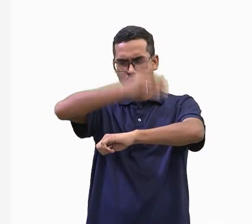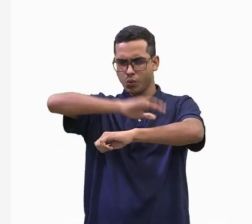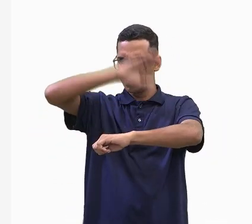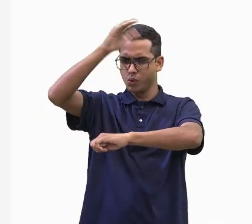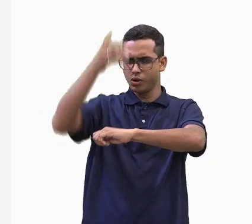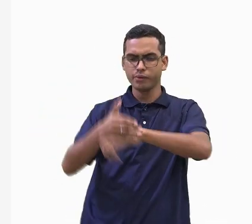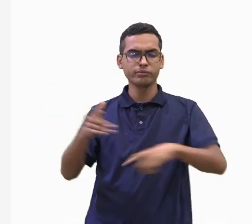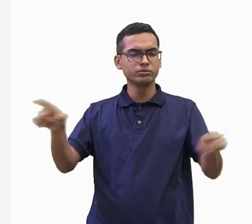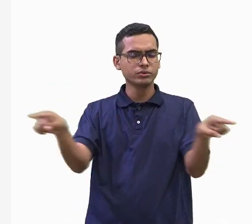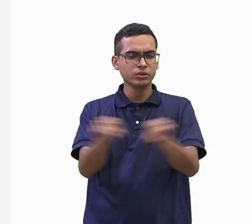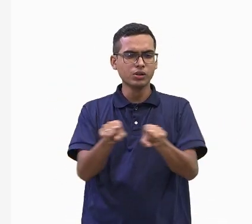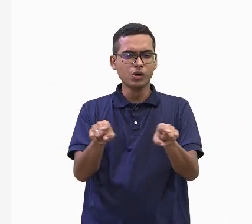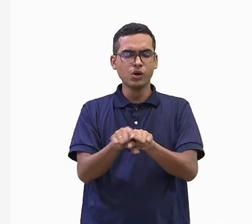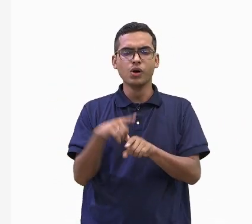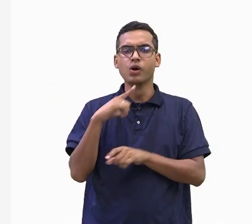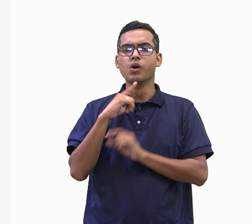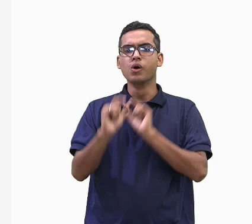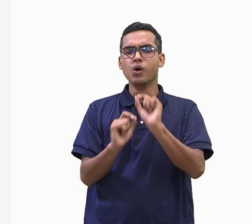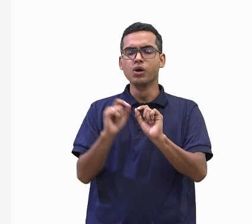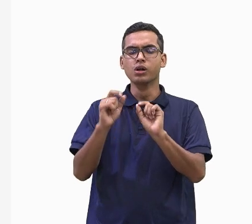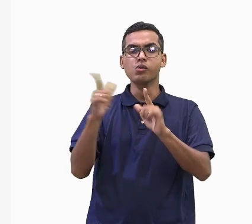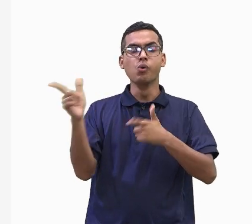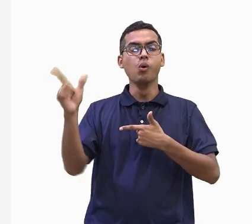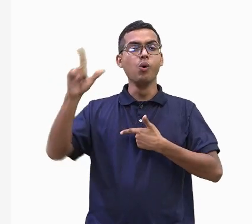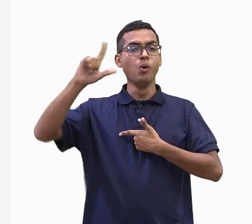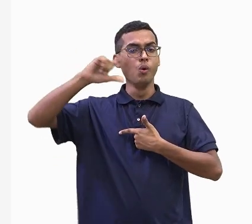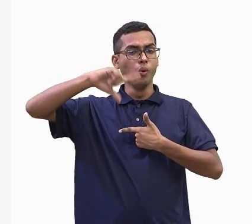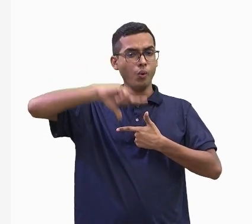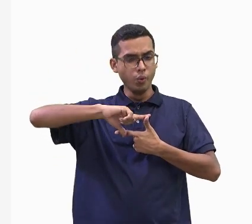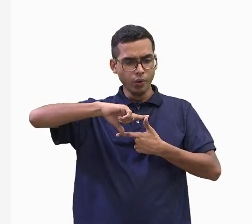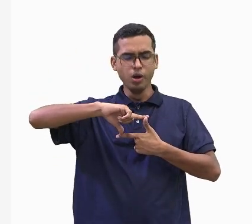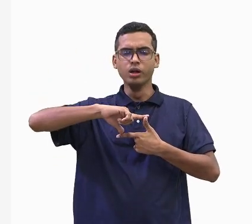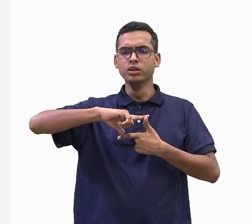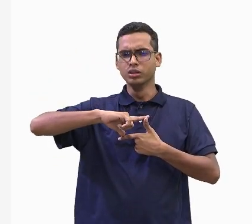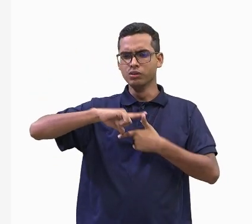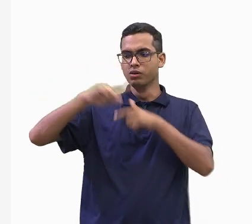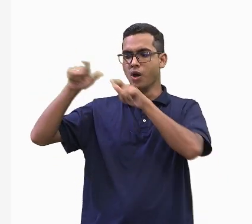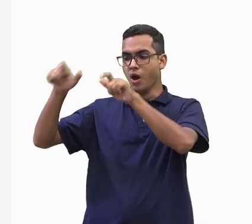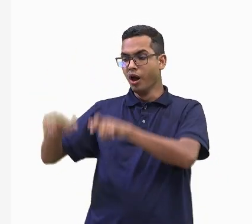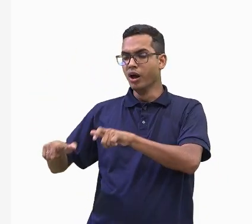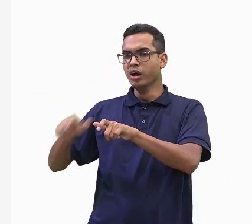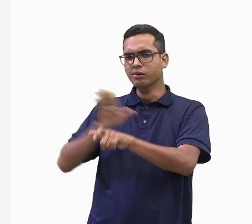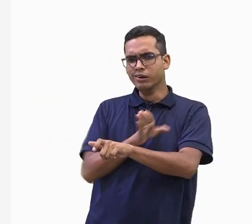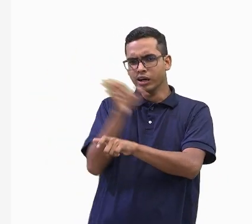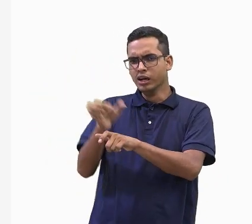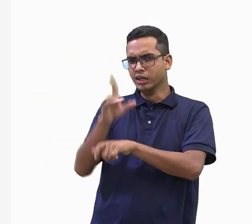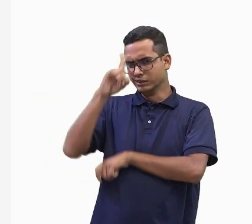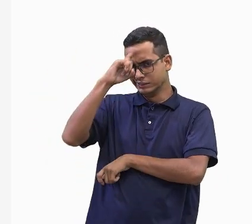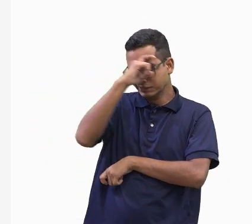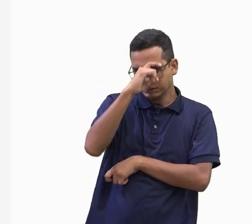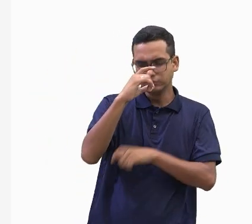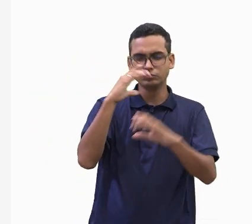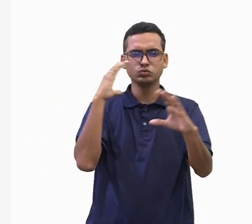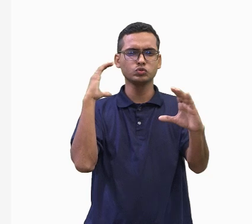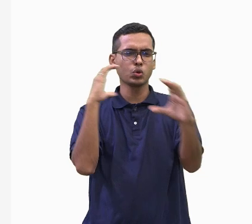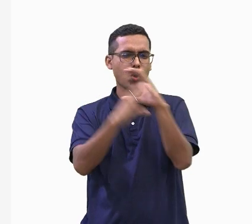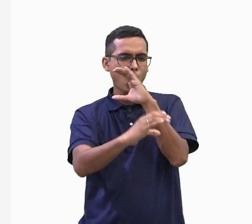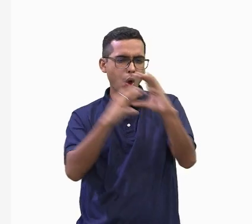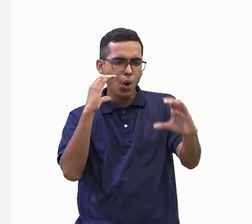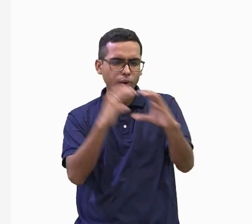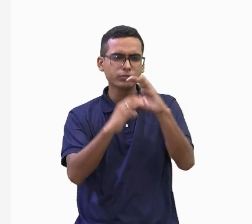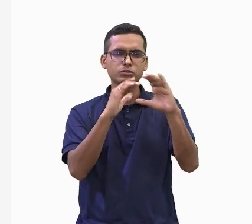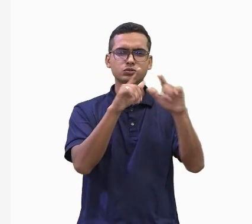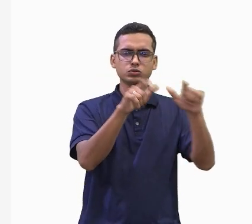é claro, o isolamento. Vão ser locais de difícil acesso, a comunicação entre uma comunidade e